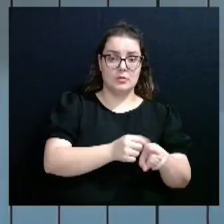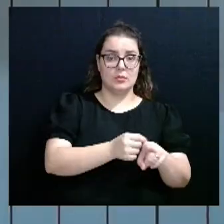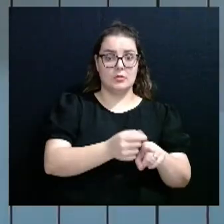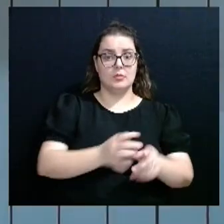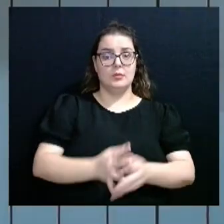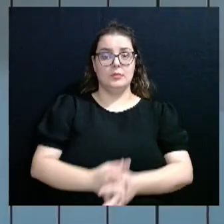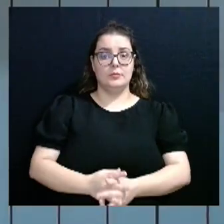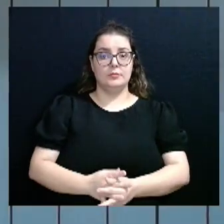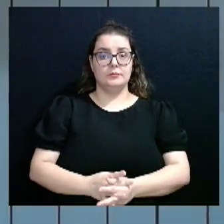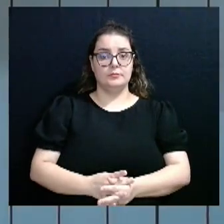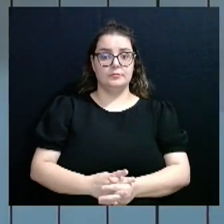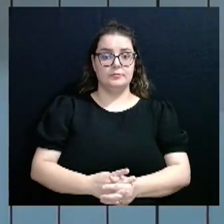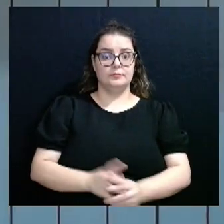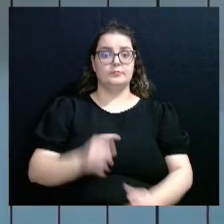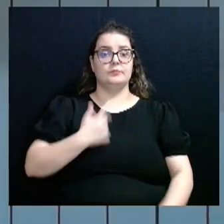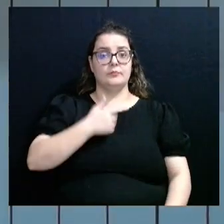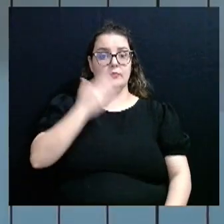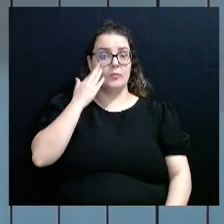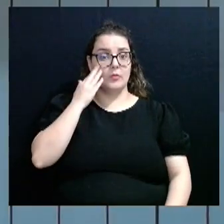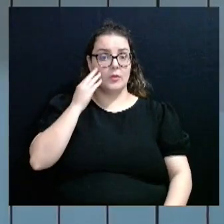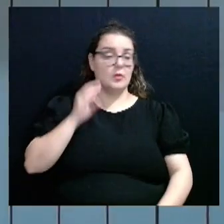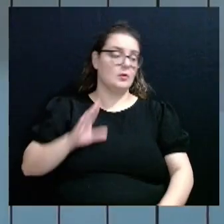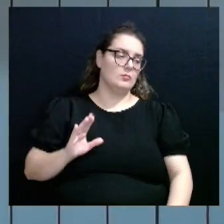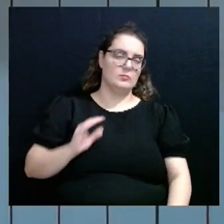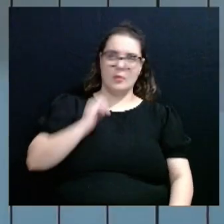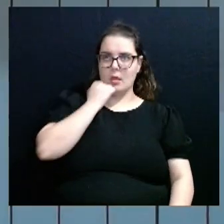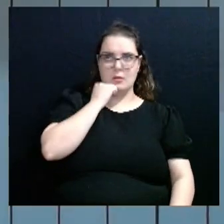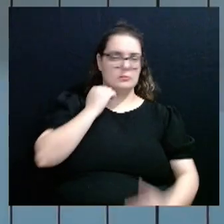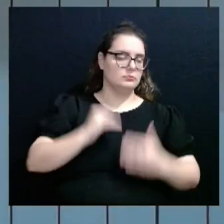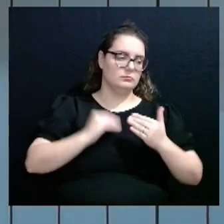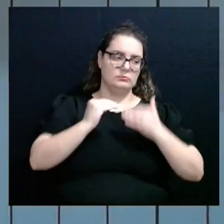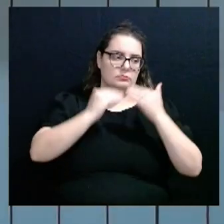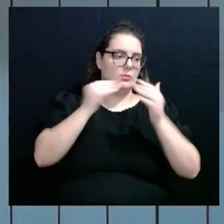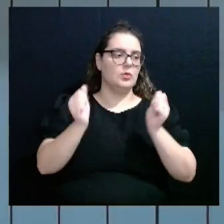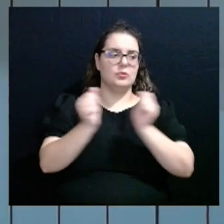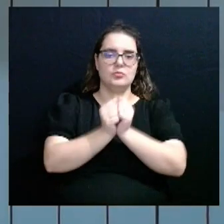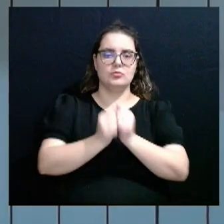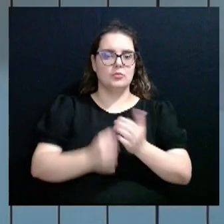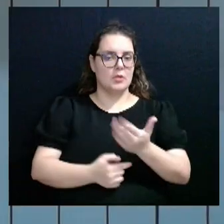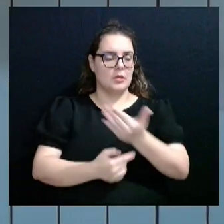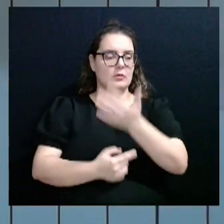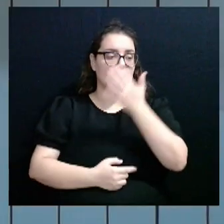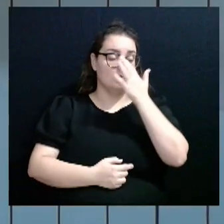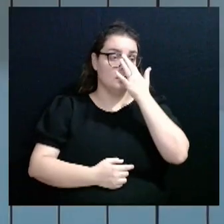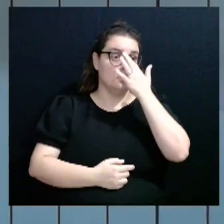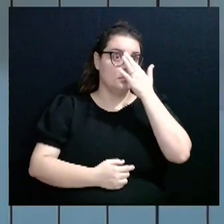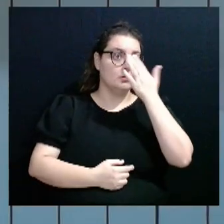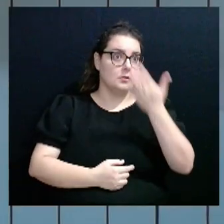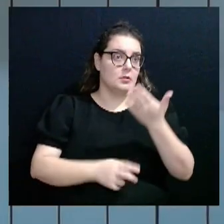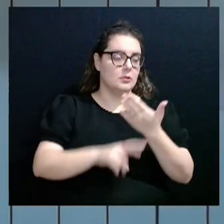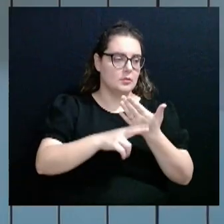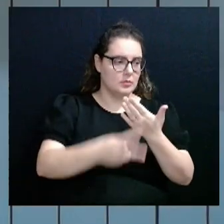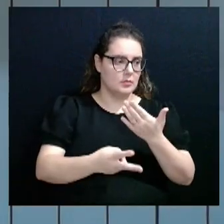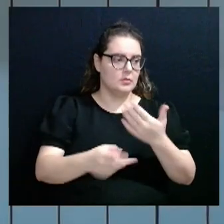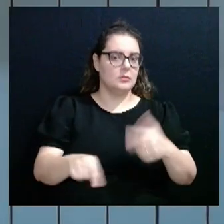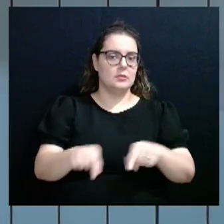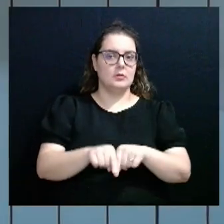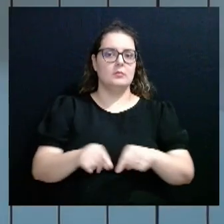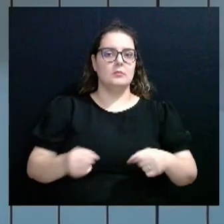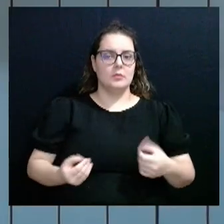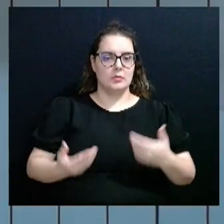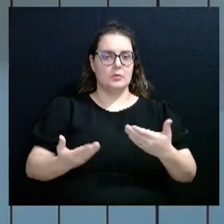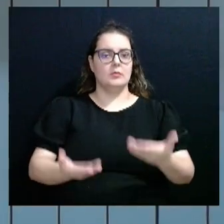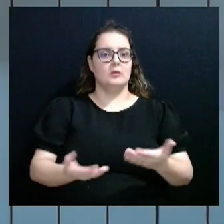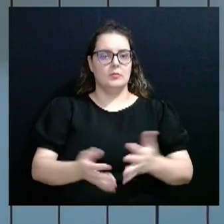gente sabe que a ciência vem evoluindo juntamente com a tecnologia e isso, consequentemente, vem trazer aí